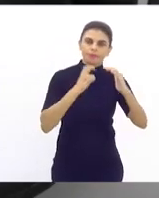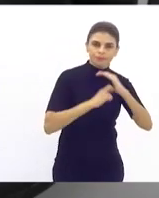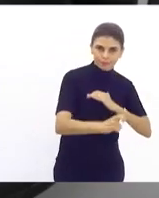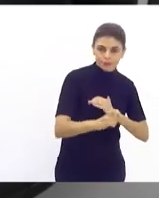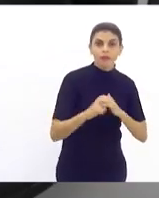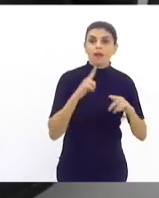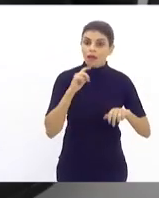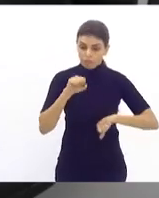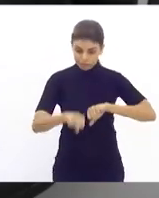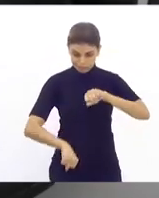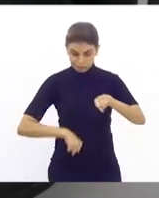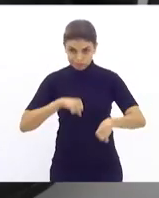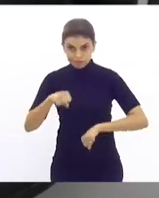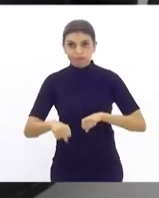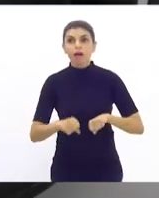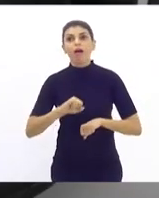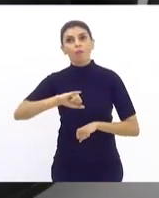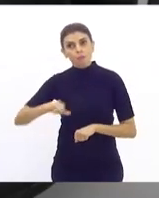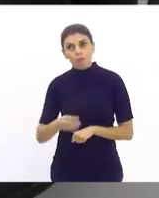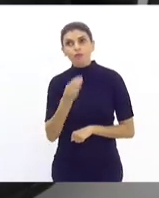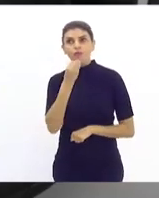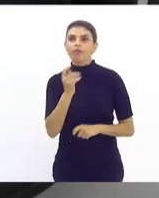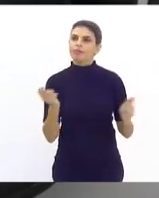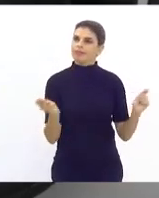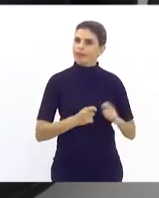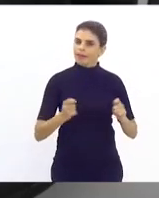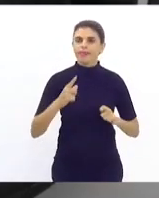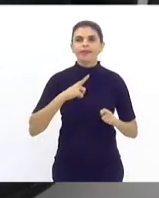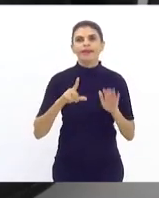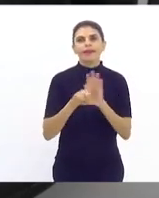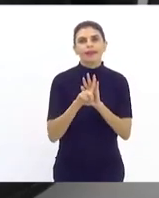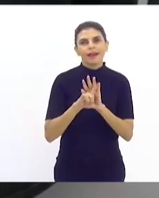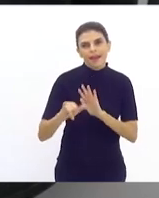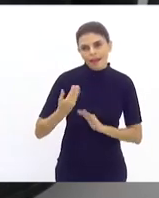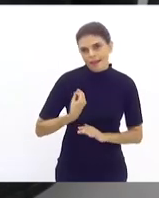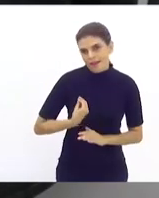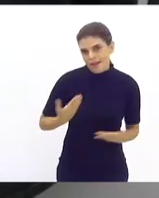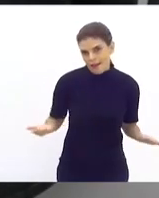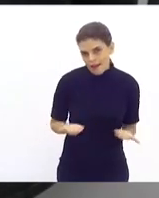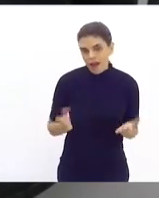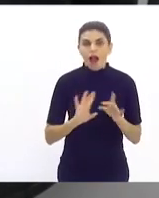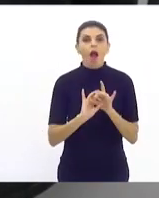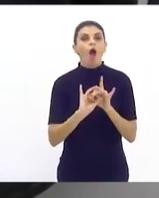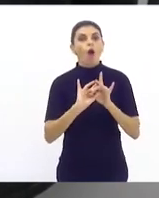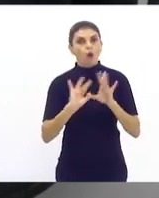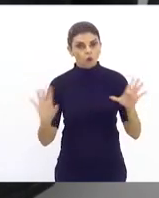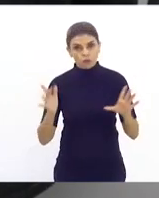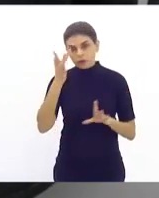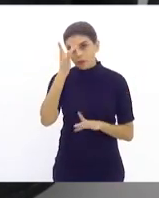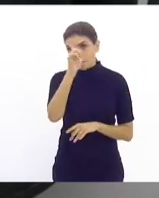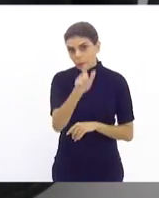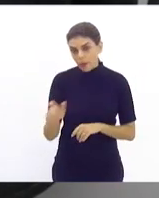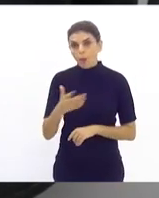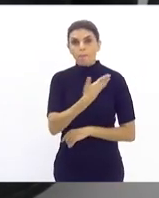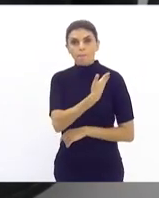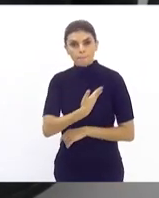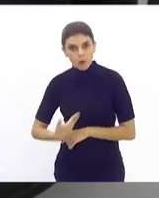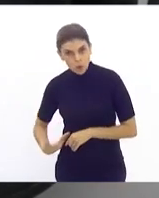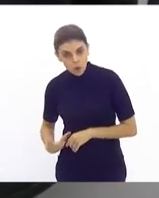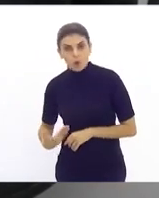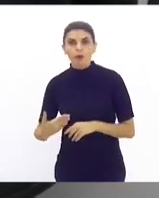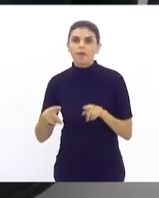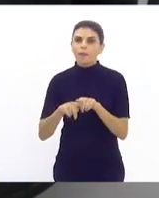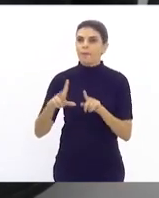dessas alternativas. A gente tem uma lei em vigor que autoriza instituições públicas e privadas a fazerem